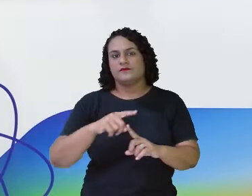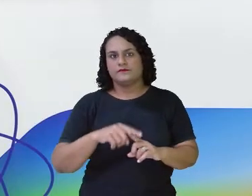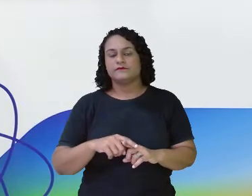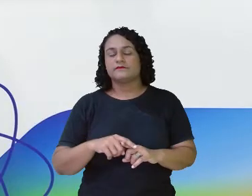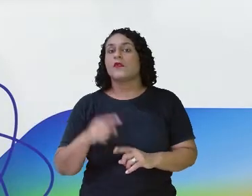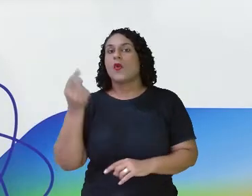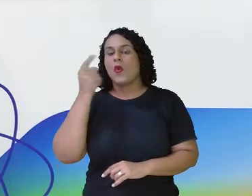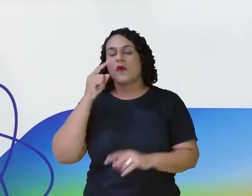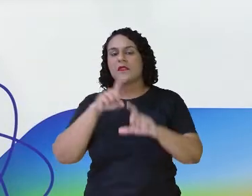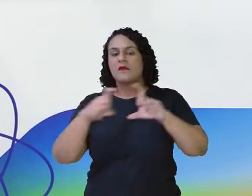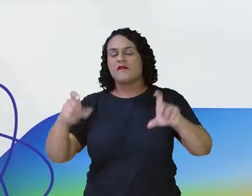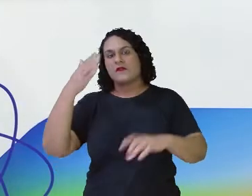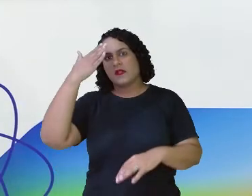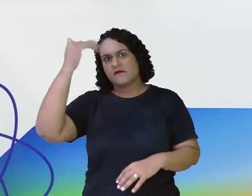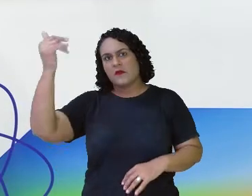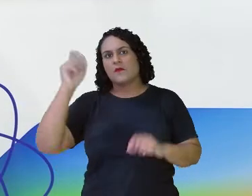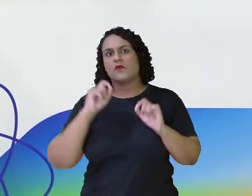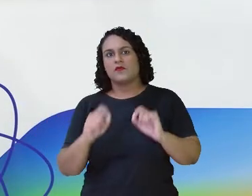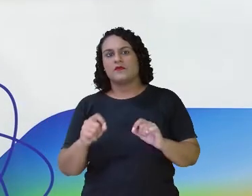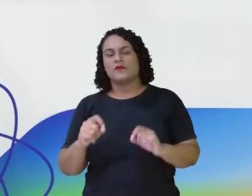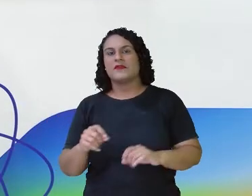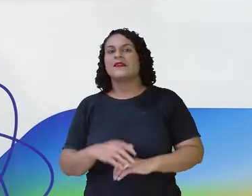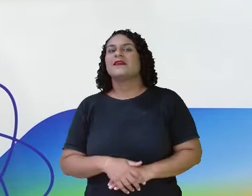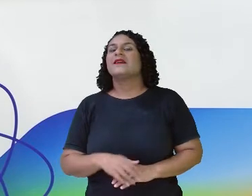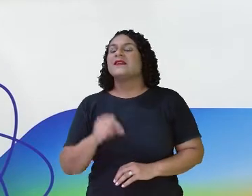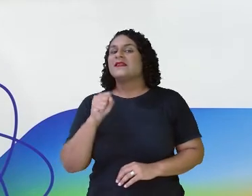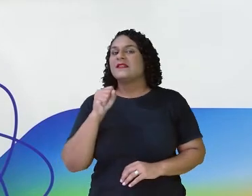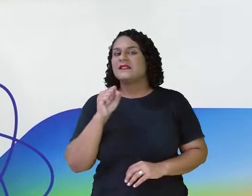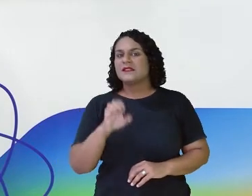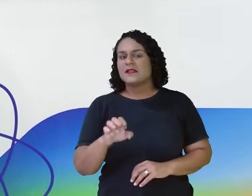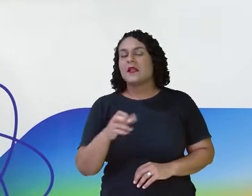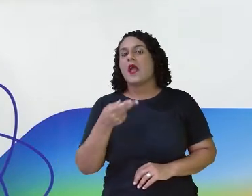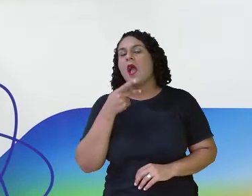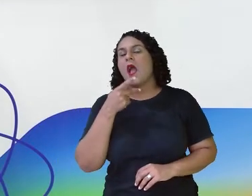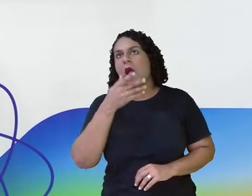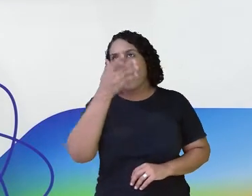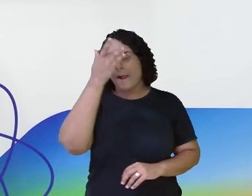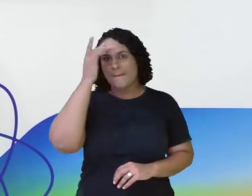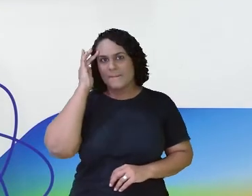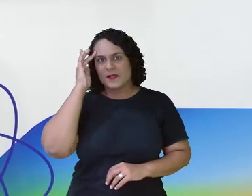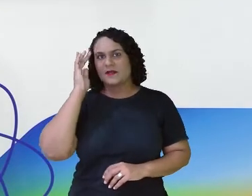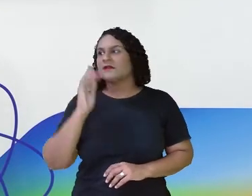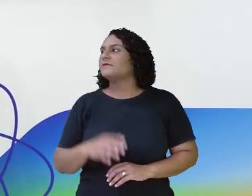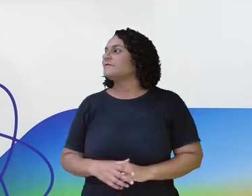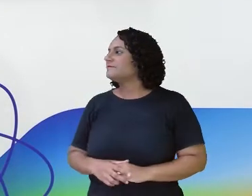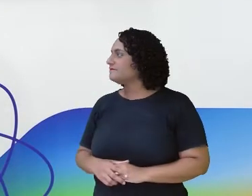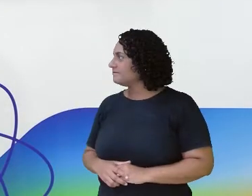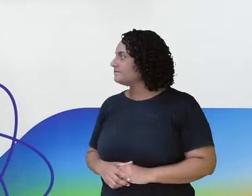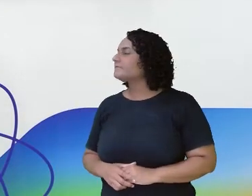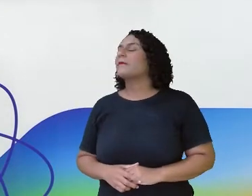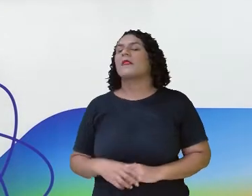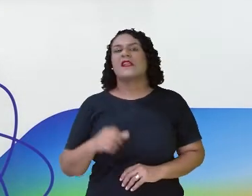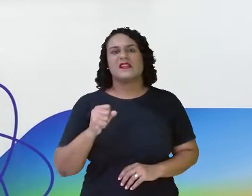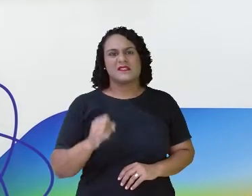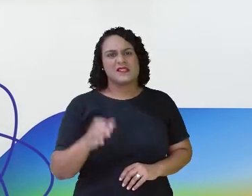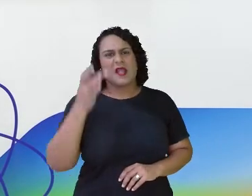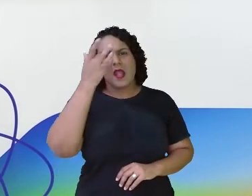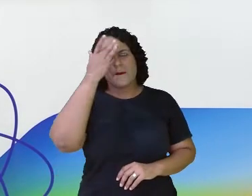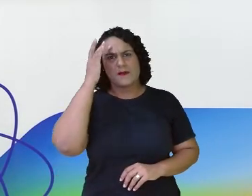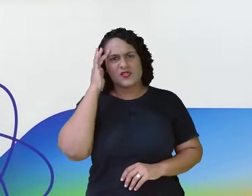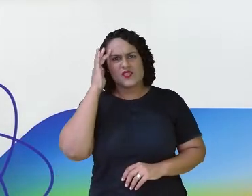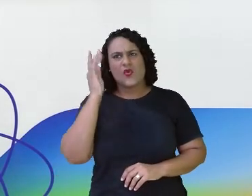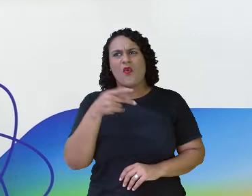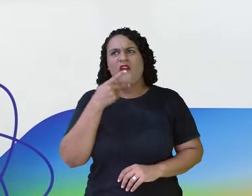um ditado popular que diz assim: quem conta um conto aumenta um ponto. Geralmente aumentam vários pontos,